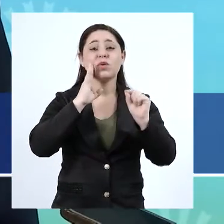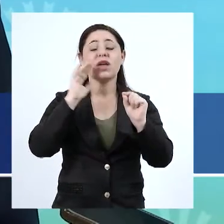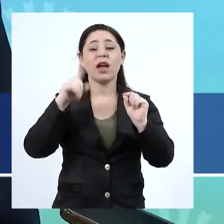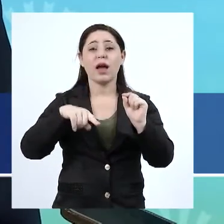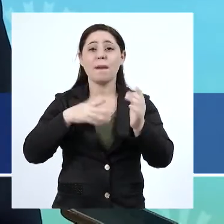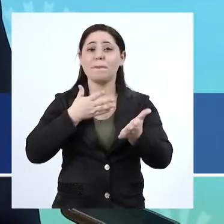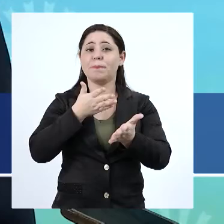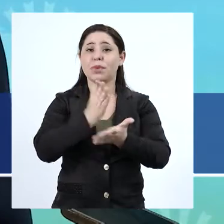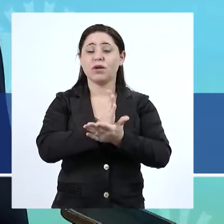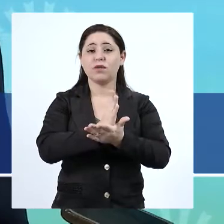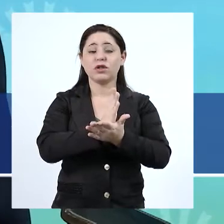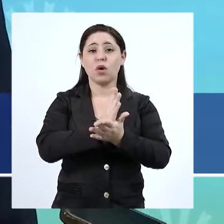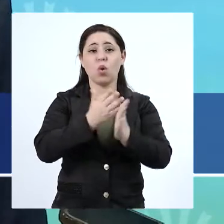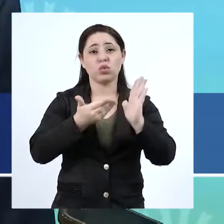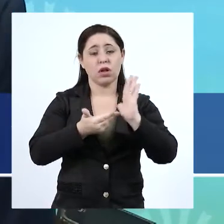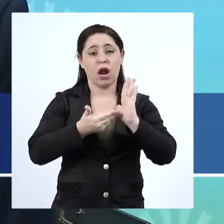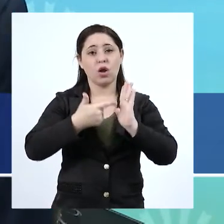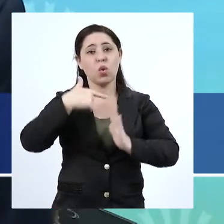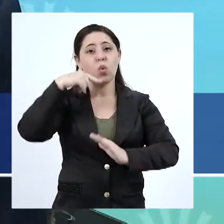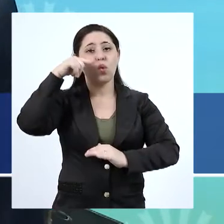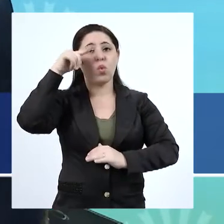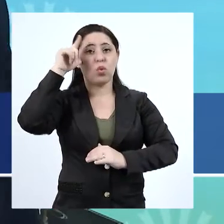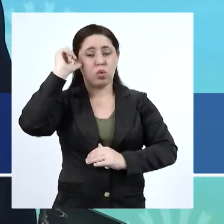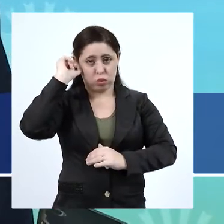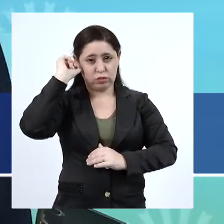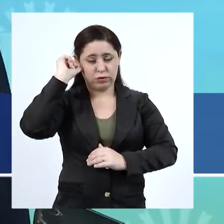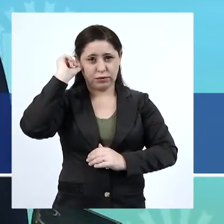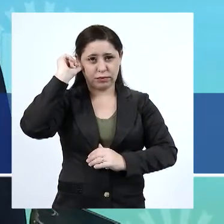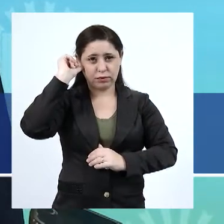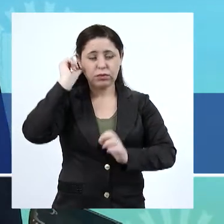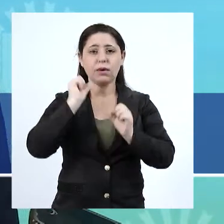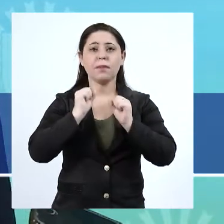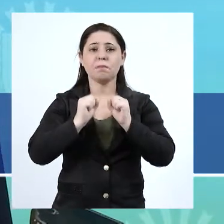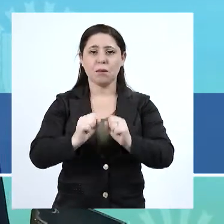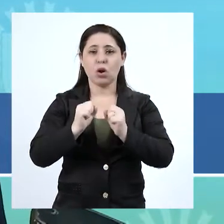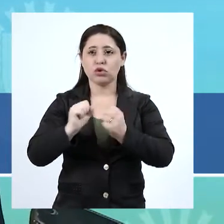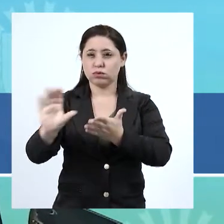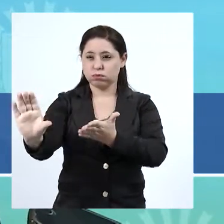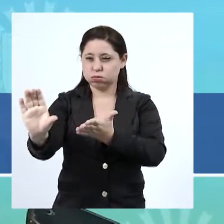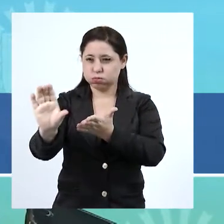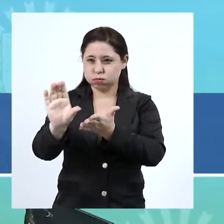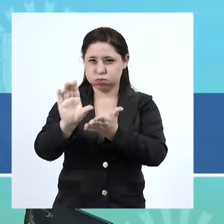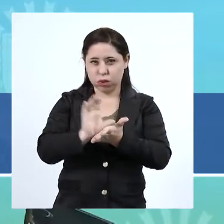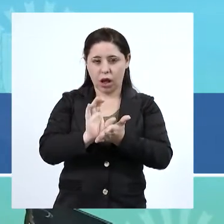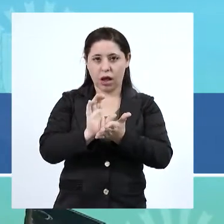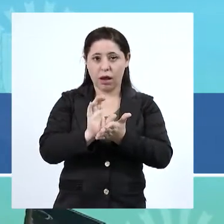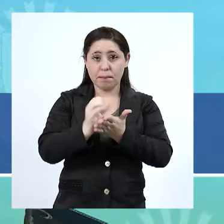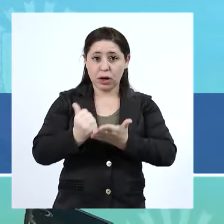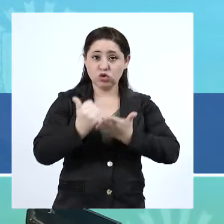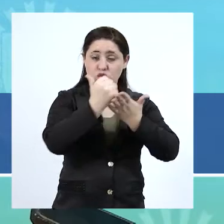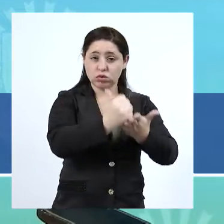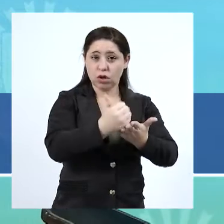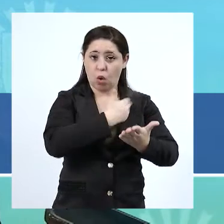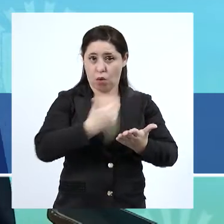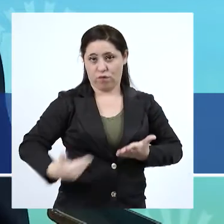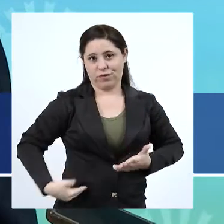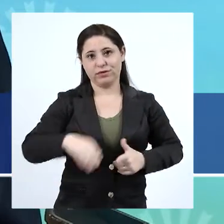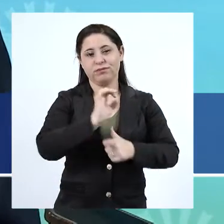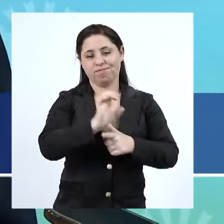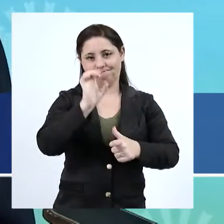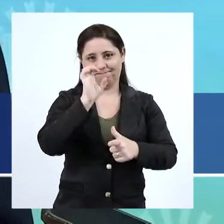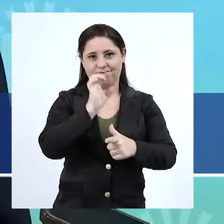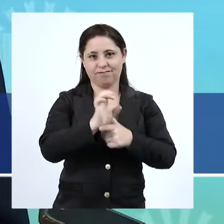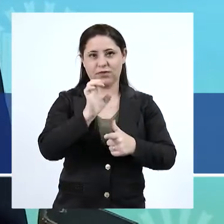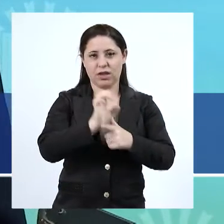interessante, né? A aprovação pelo Senado Federal ontem da possibilidade de uma vinda, de uma verba para ajudar o governo do